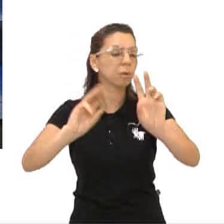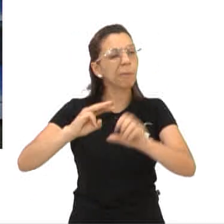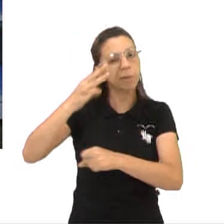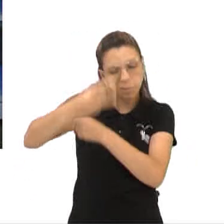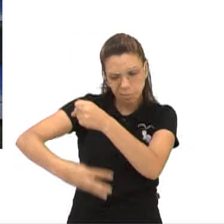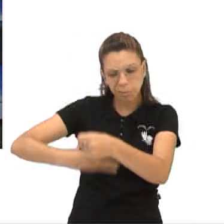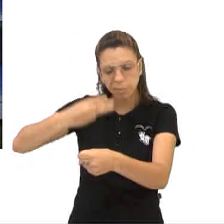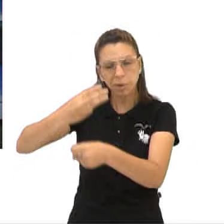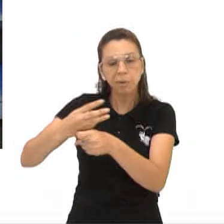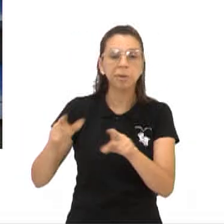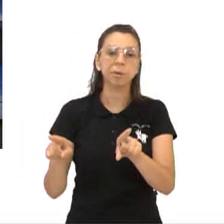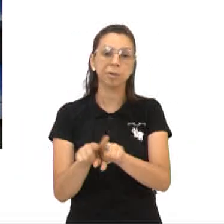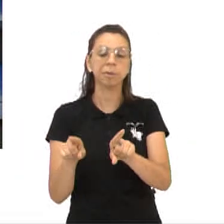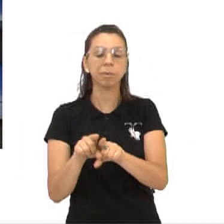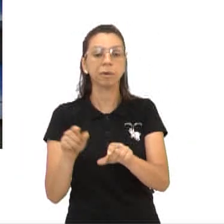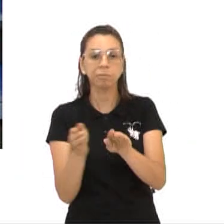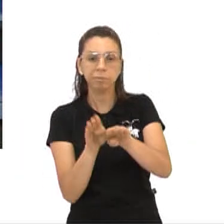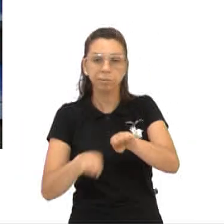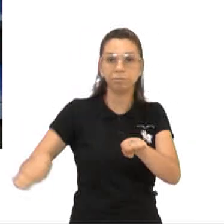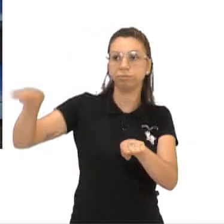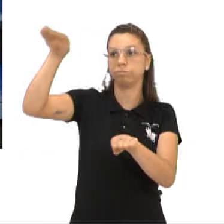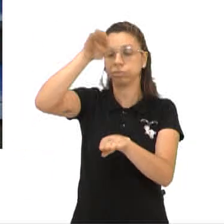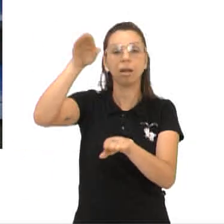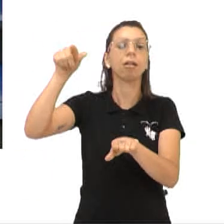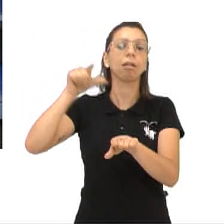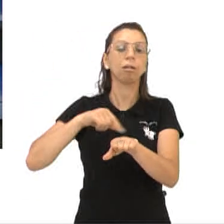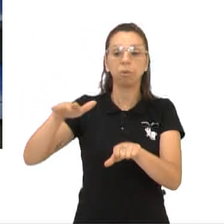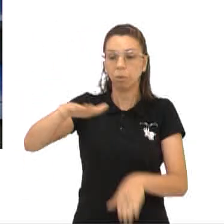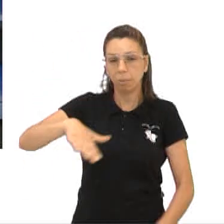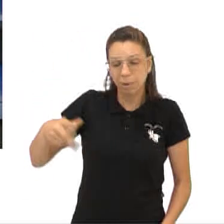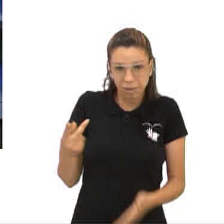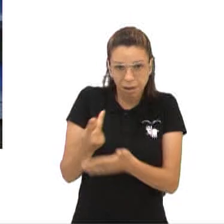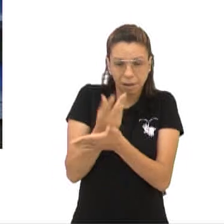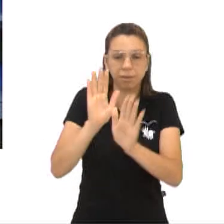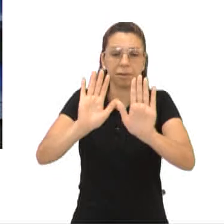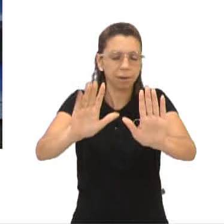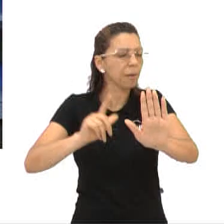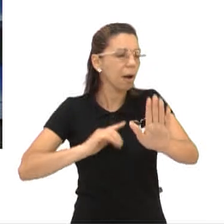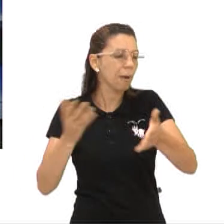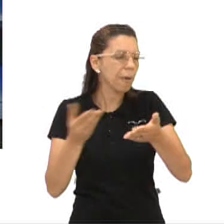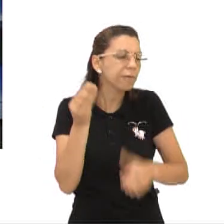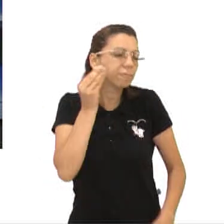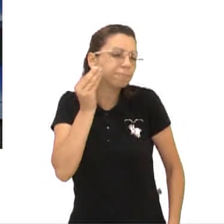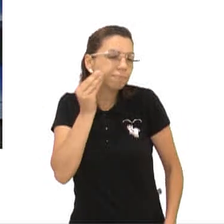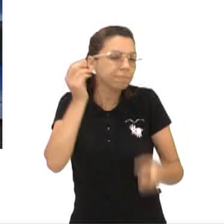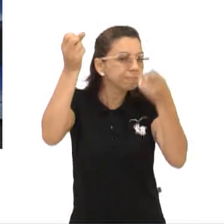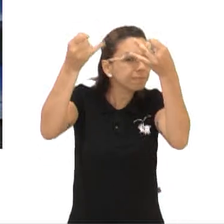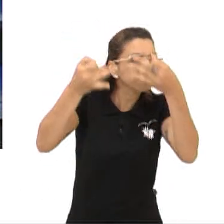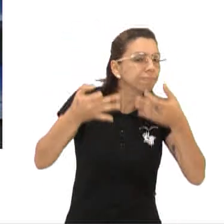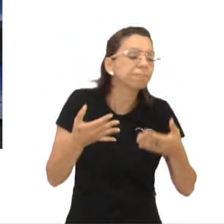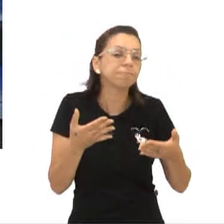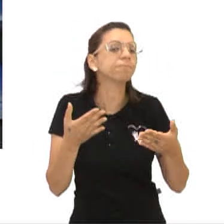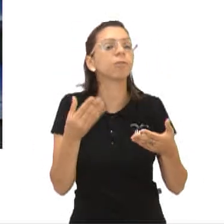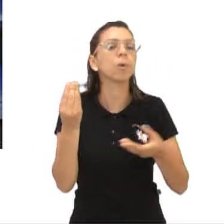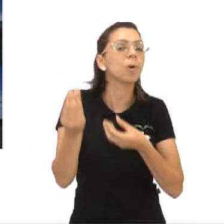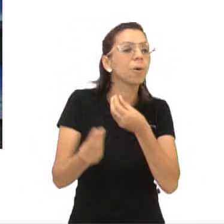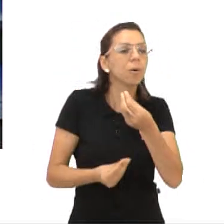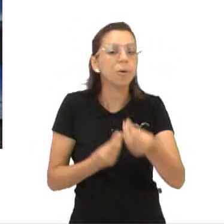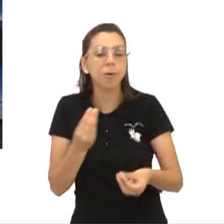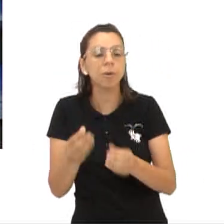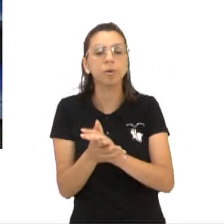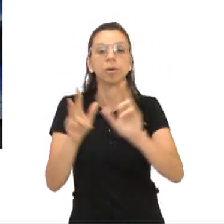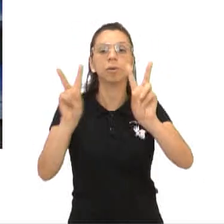até politizado de uma maneira errada. E é isso que nós vamos tentar exaurir do professor Eloy, essas explicações,